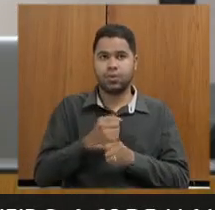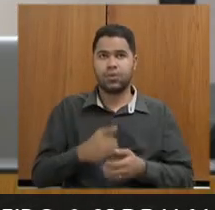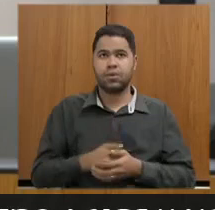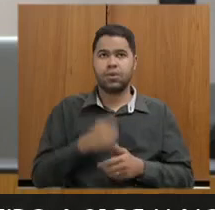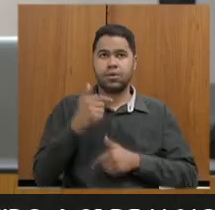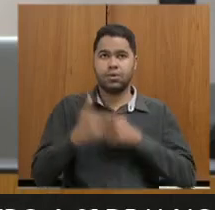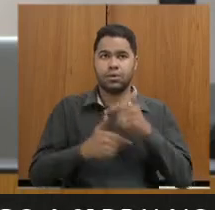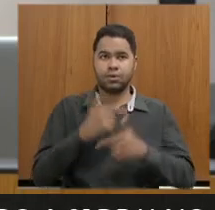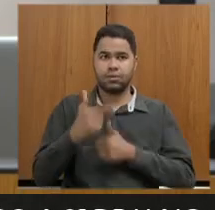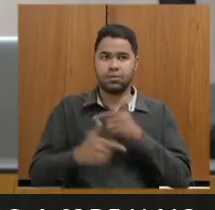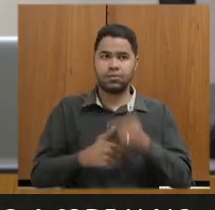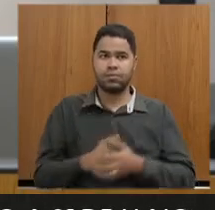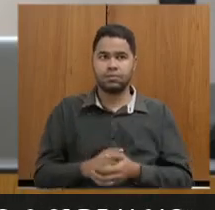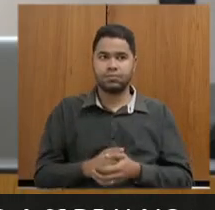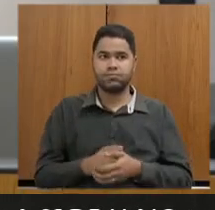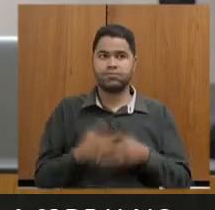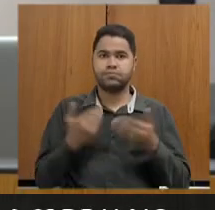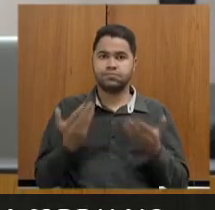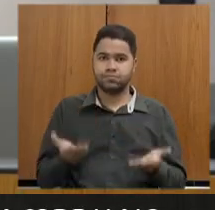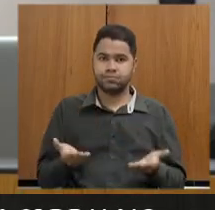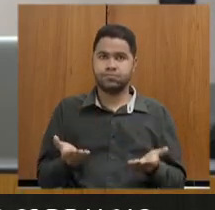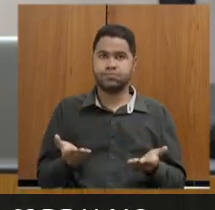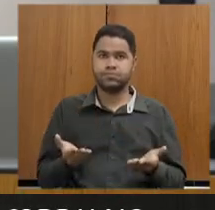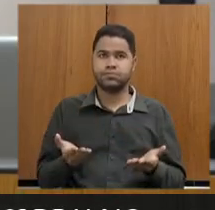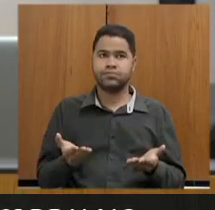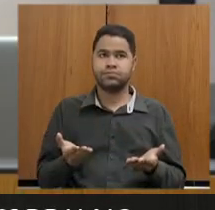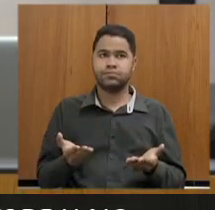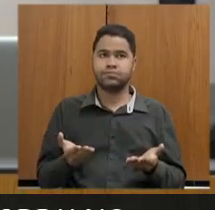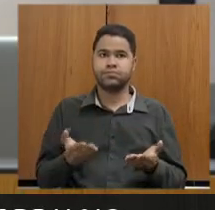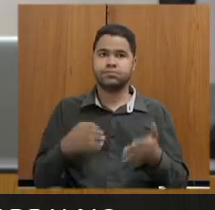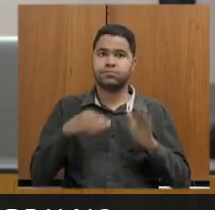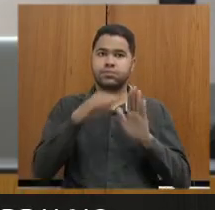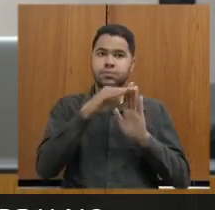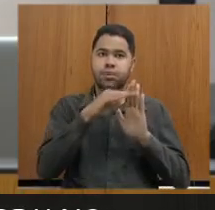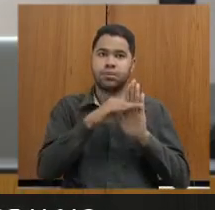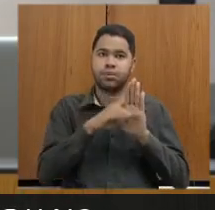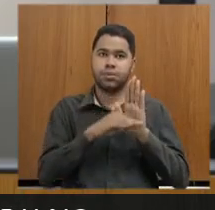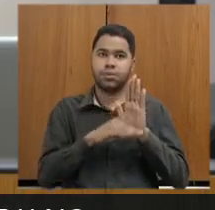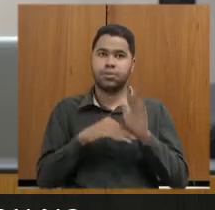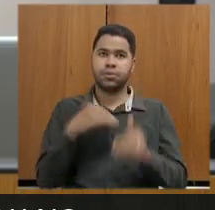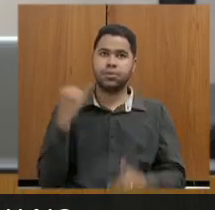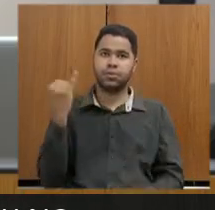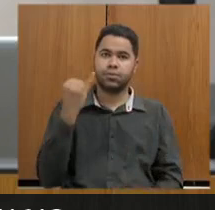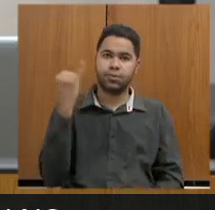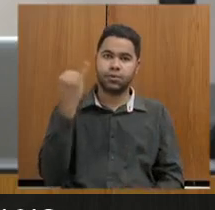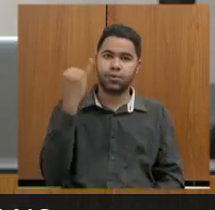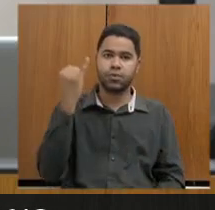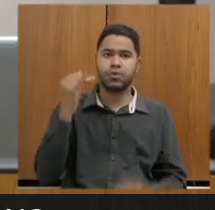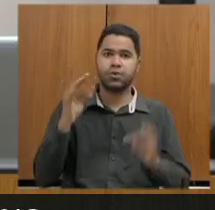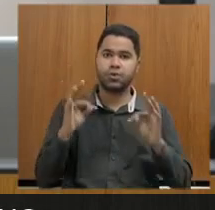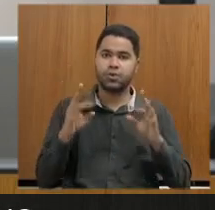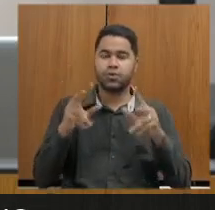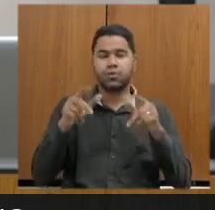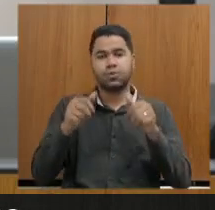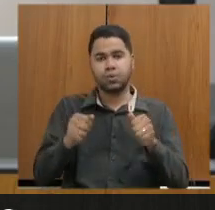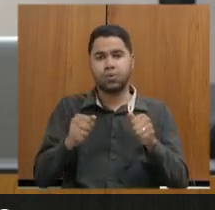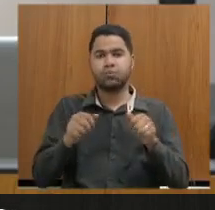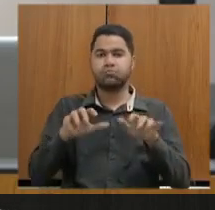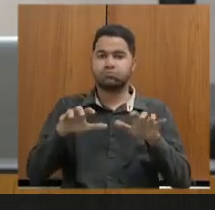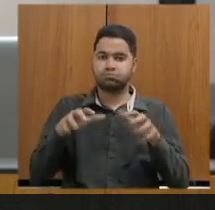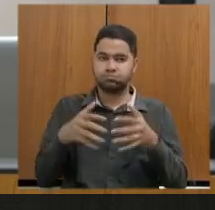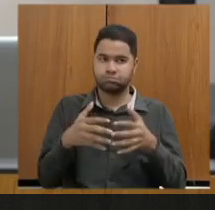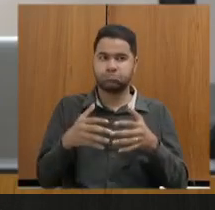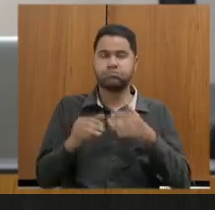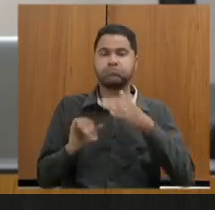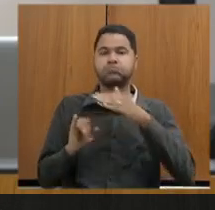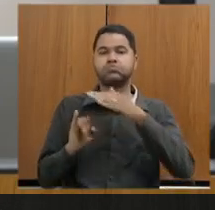trabalho portanto uma uma ferramenta importantíssima para que todos aqueles status integrantes